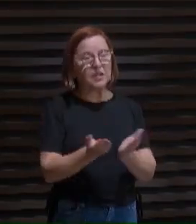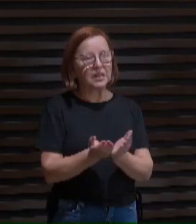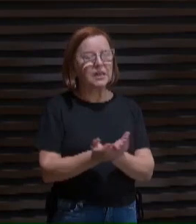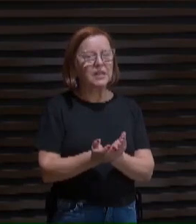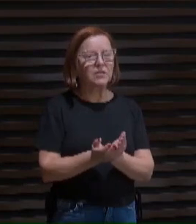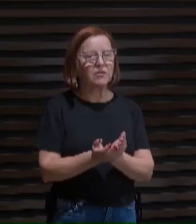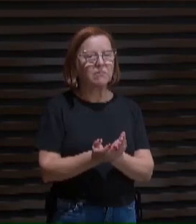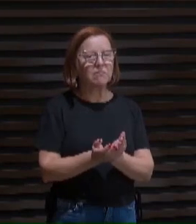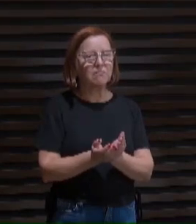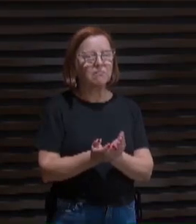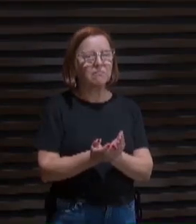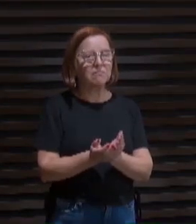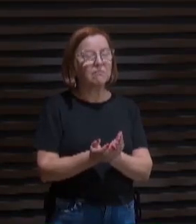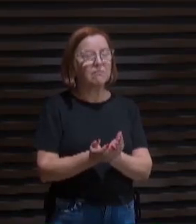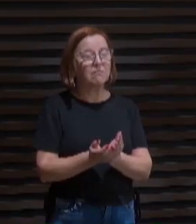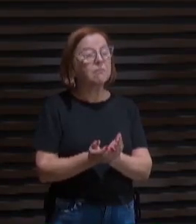penetrar.